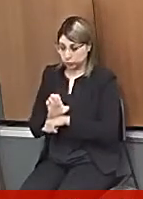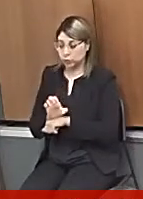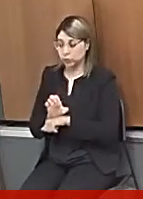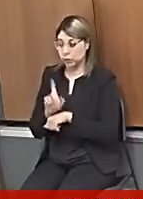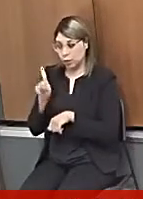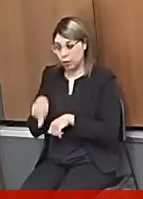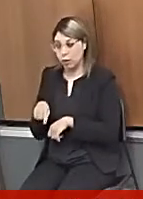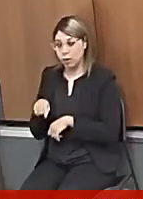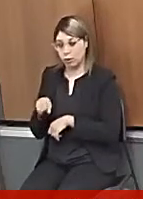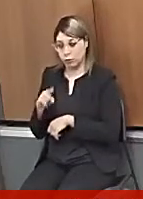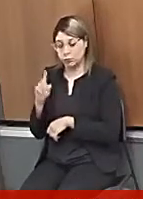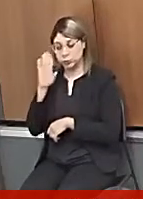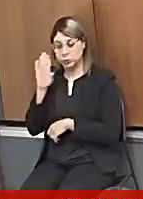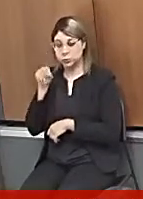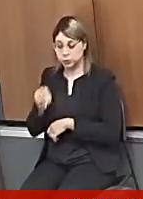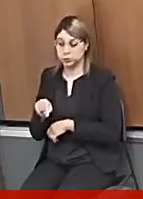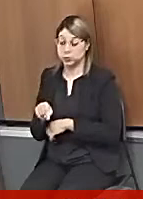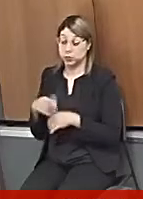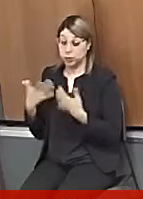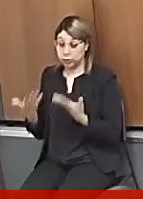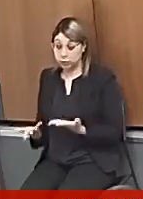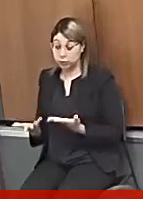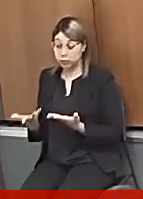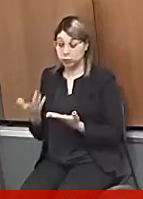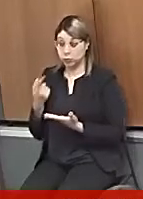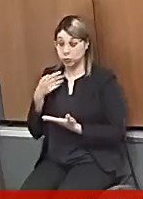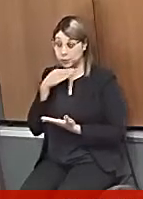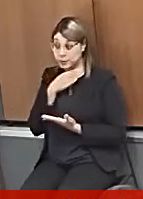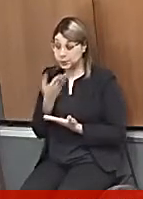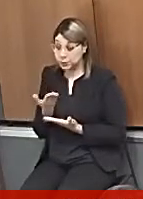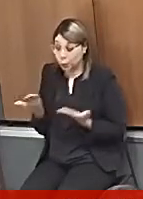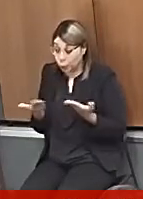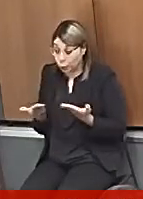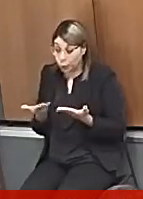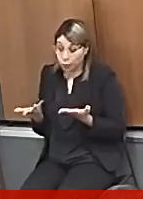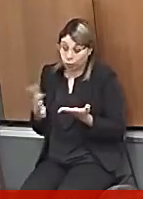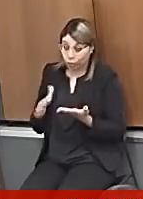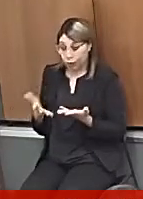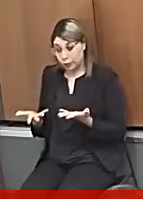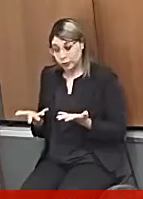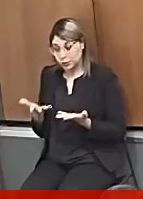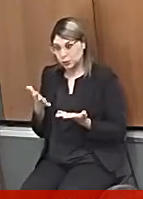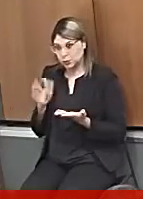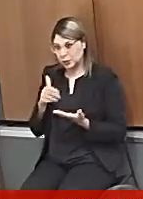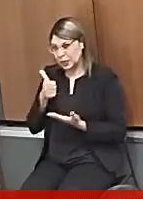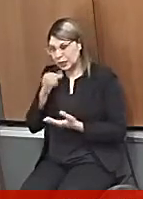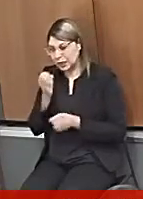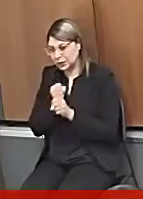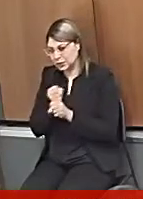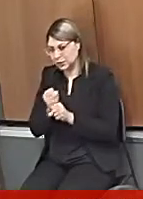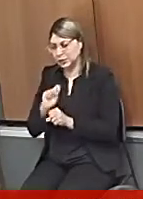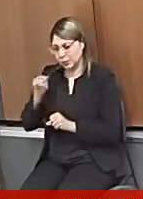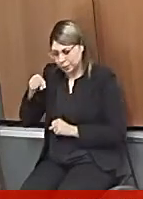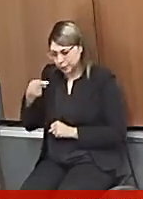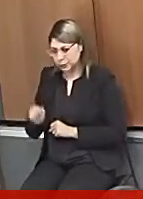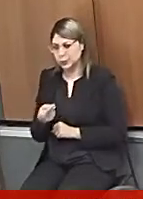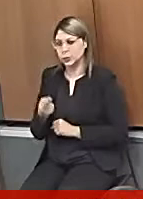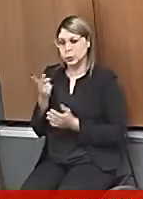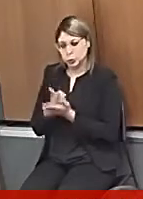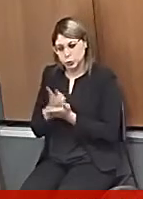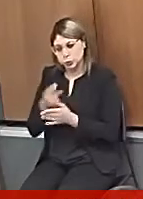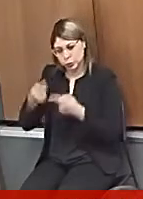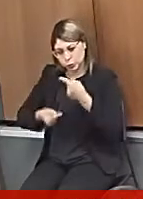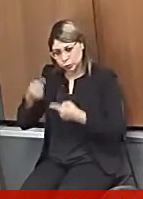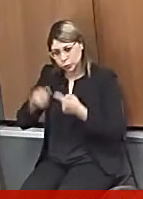essa é a grande questão e aí vejam que hoje é talvez com mais de dez anos depois nós continuamos